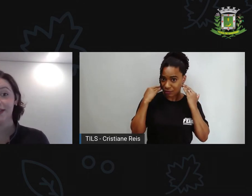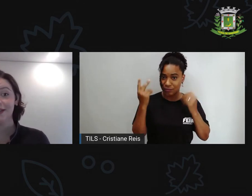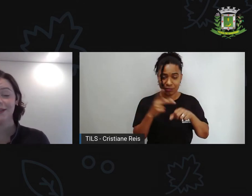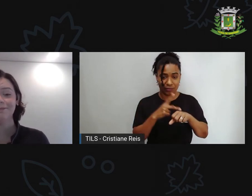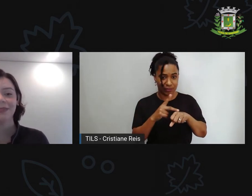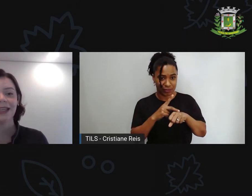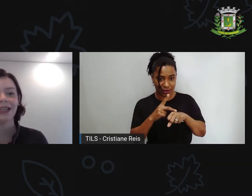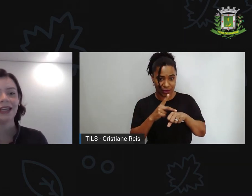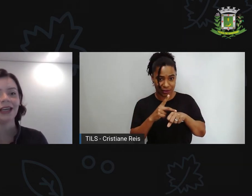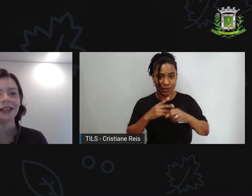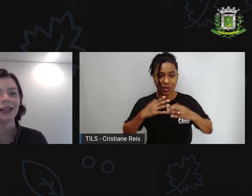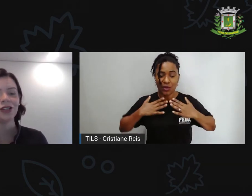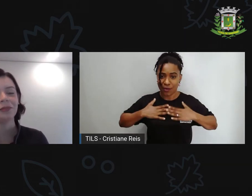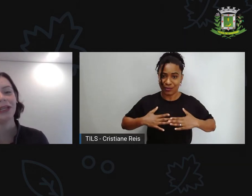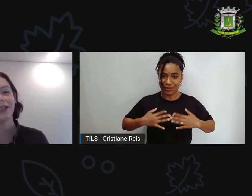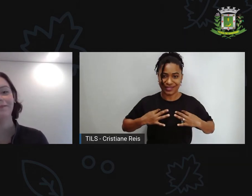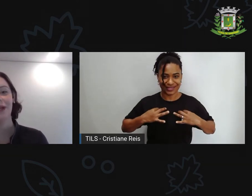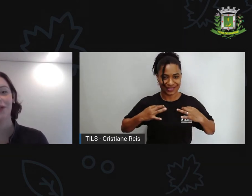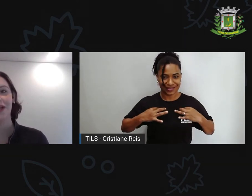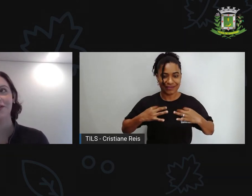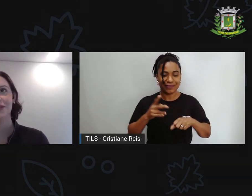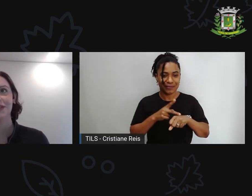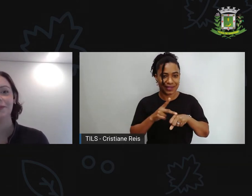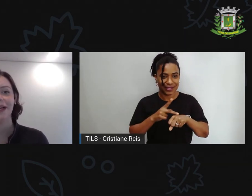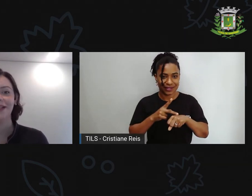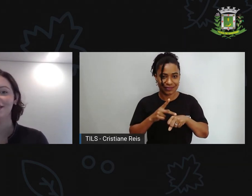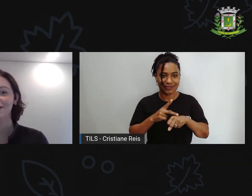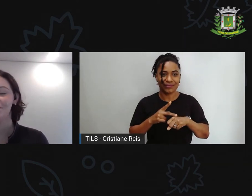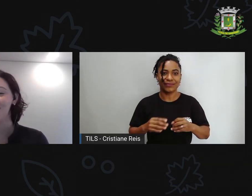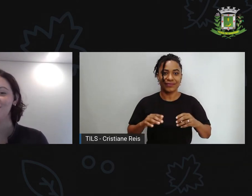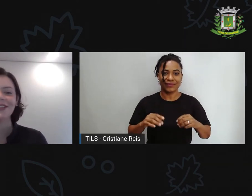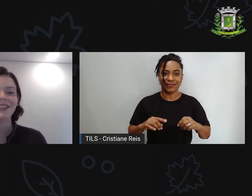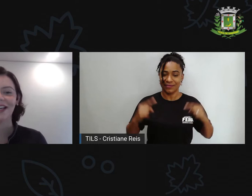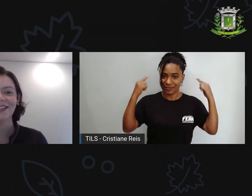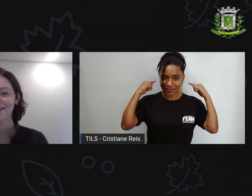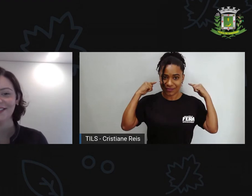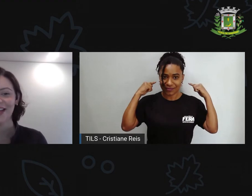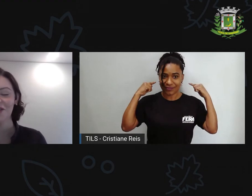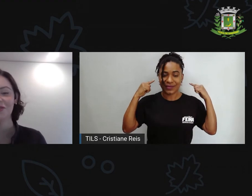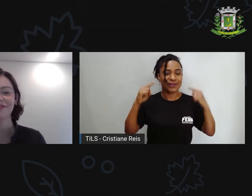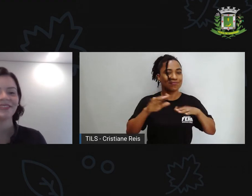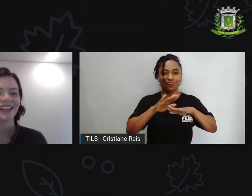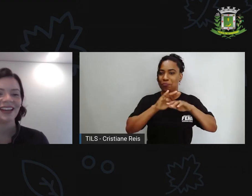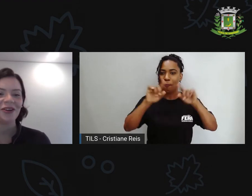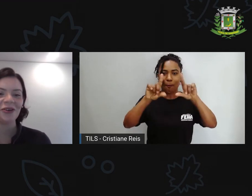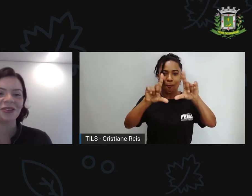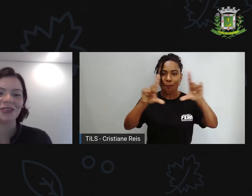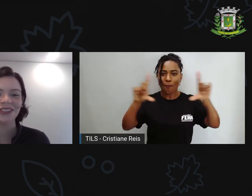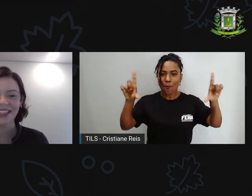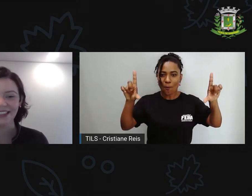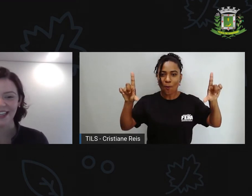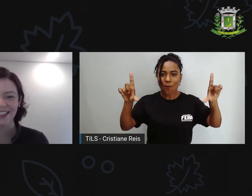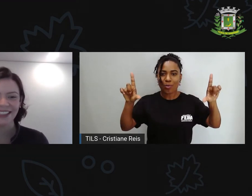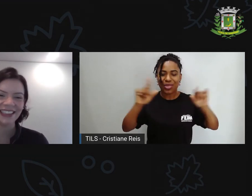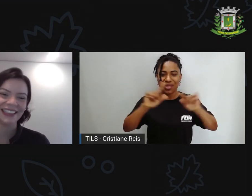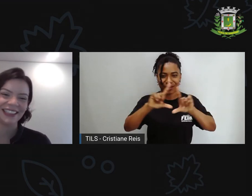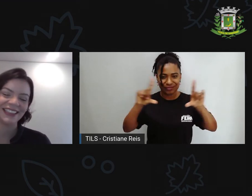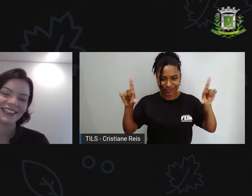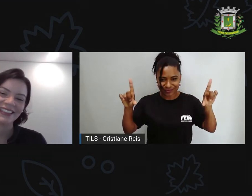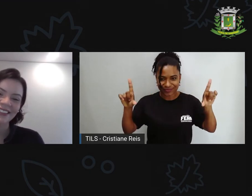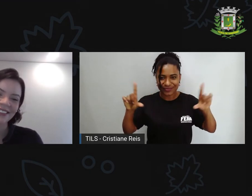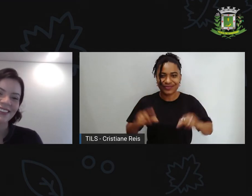blusa preta e atrás de mim eu tenho uma parede bege sem nenhum outro